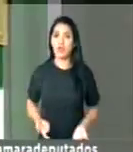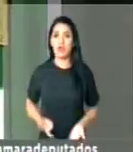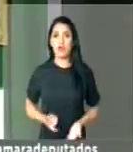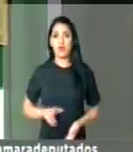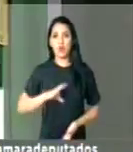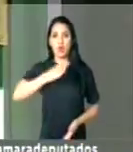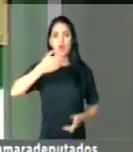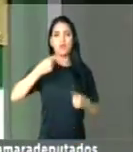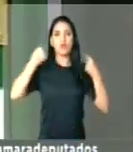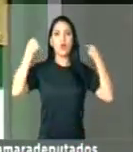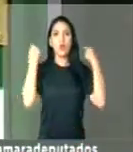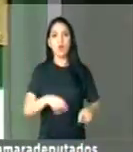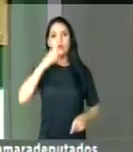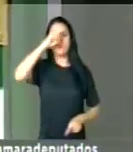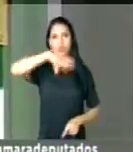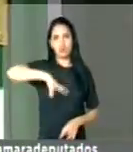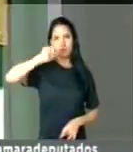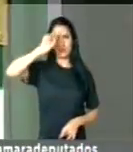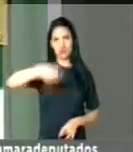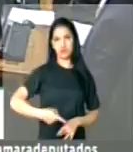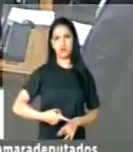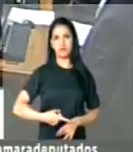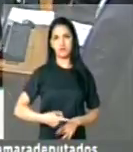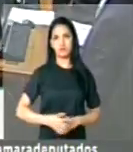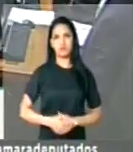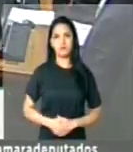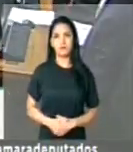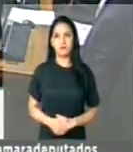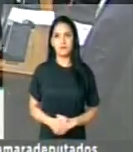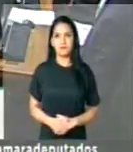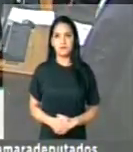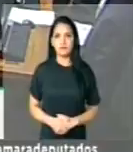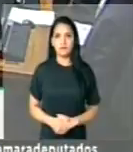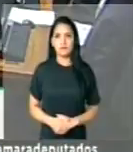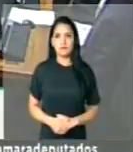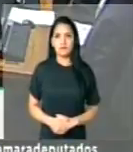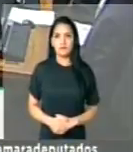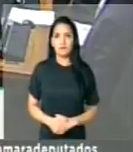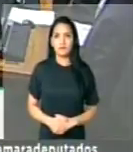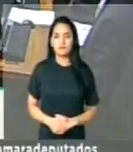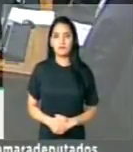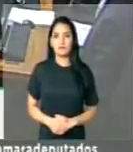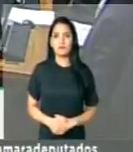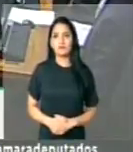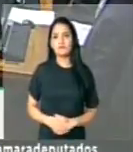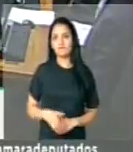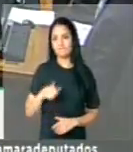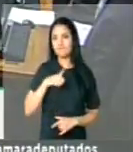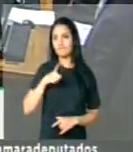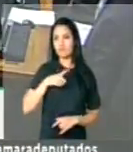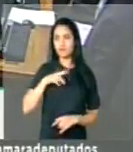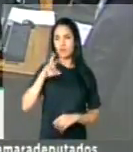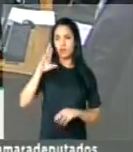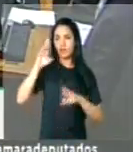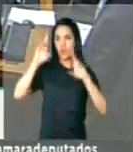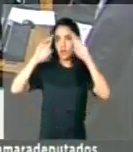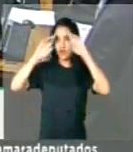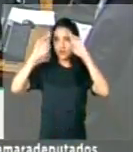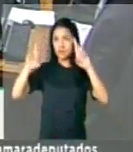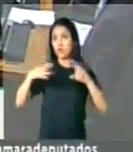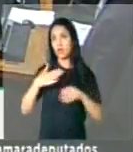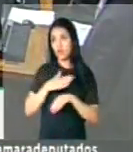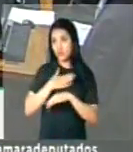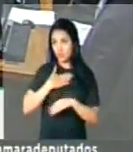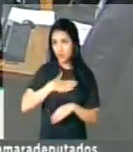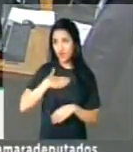de autoridade no Brasil. Muito obrigado, senhor presidente. Nobre deputada, eu tenho um carinho e um respeito muito grande pela família de vossa excelência. Seu pai está bem?